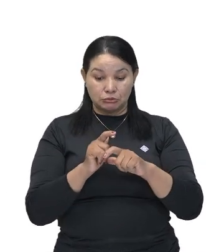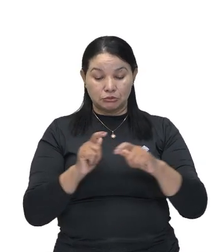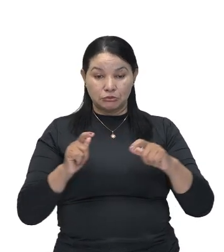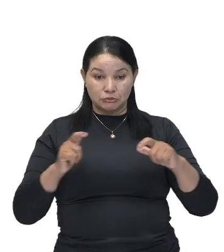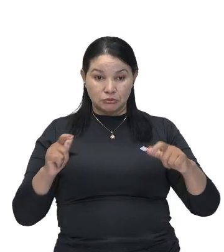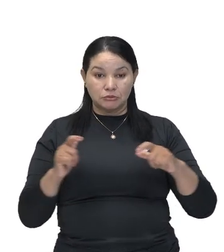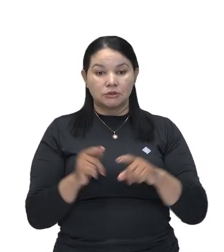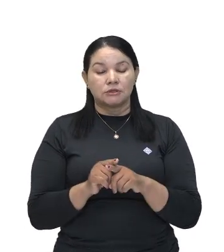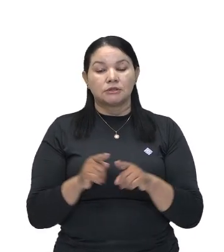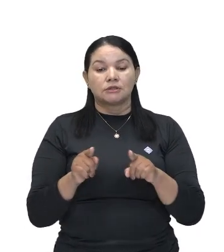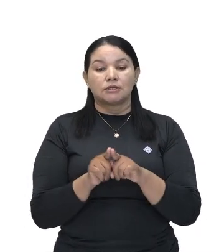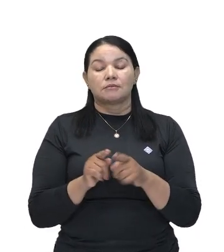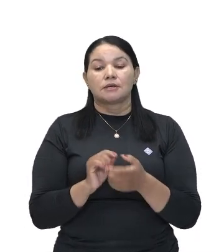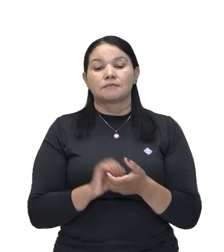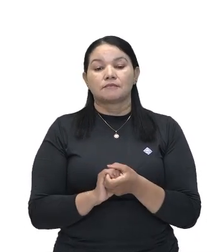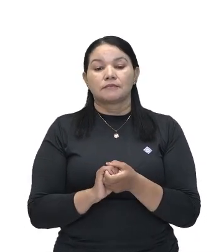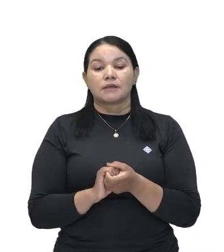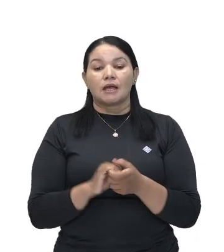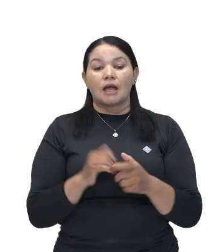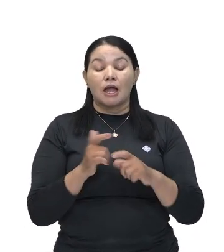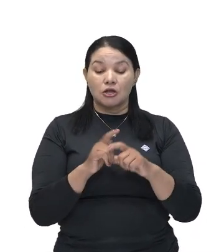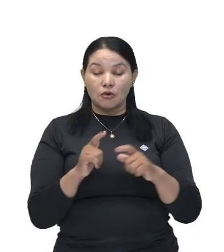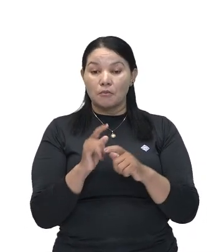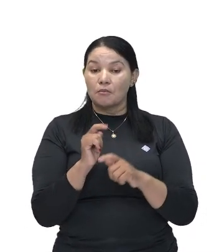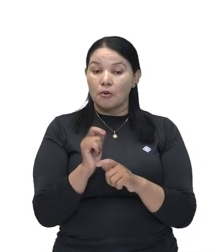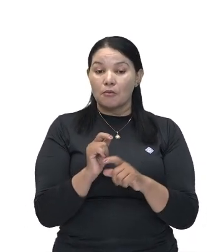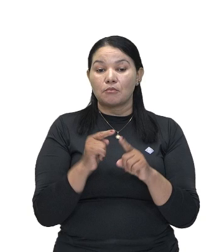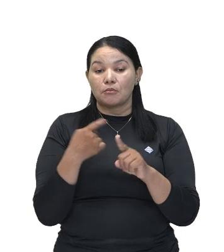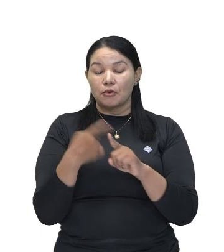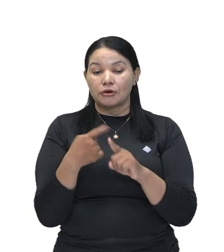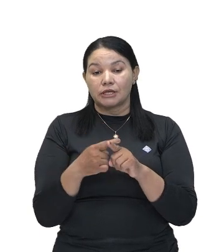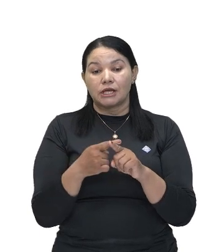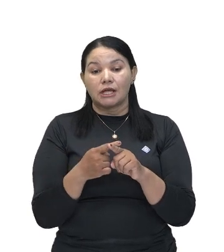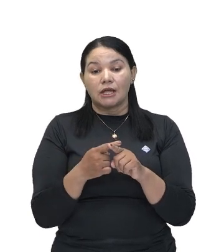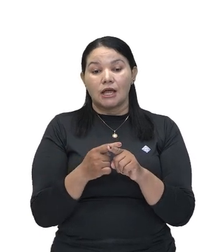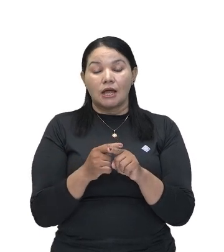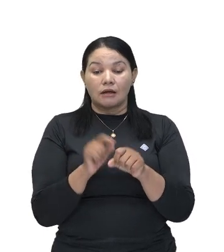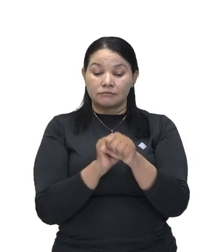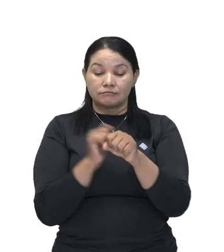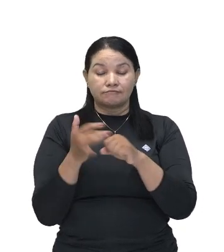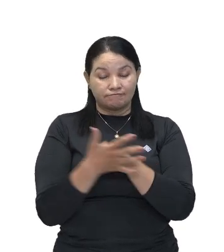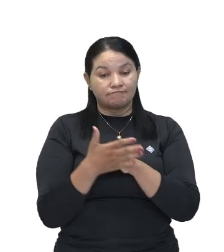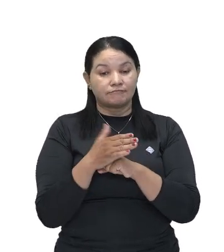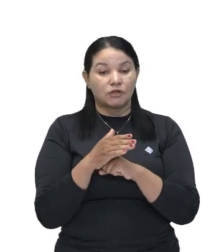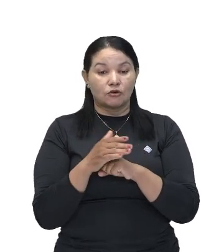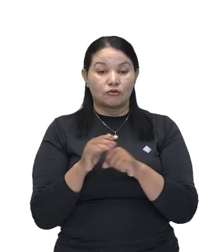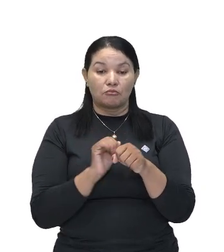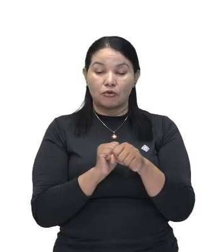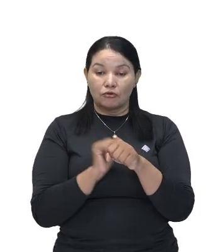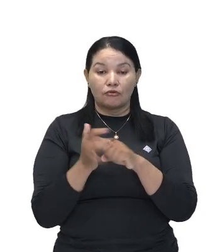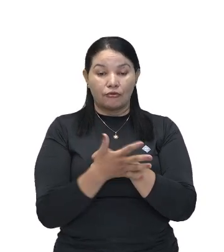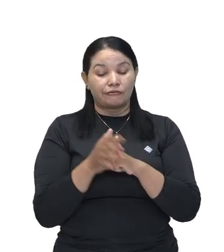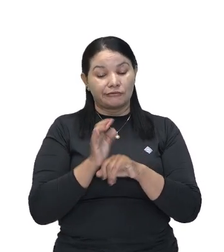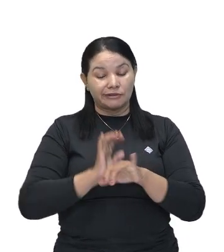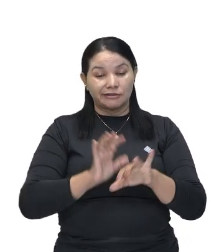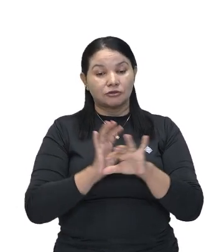da população, que não tem crescido consideravelmente por conta, principalmente, né, influenciado aí